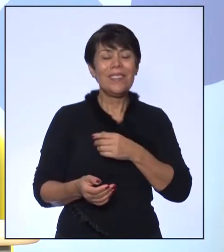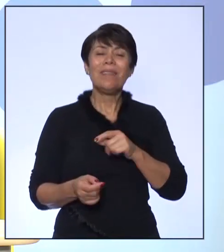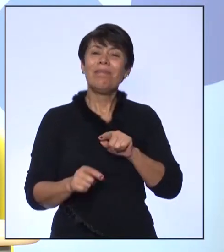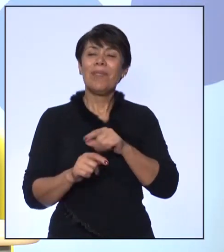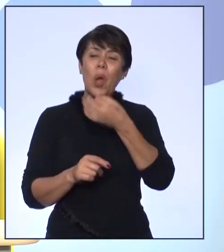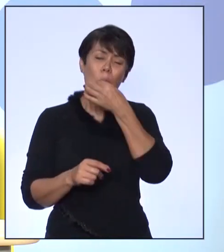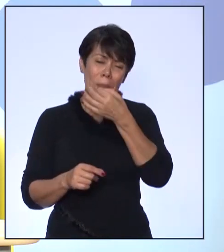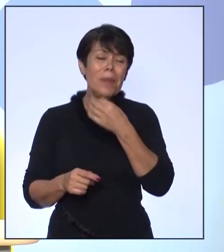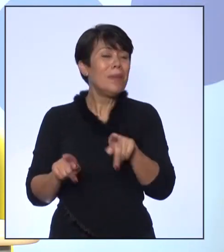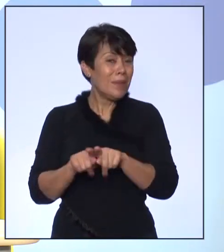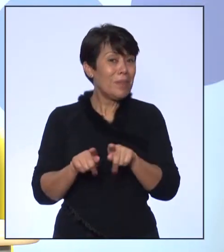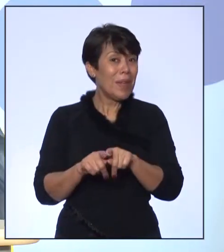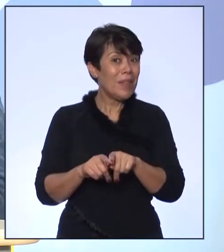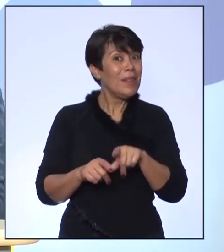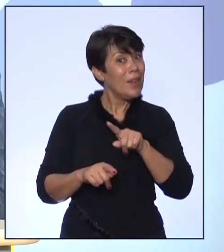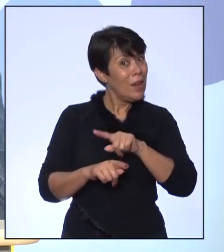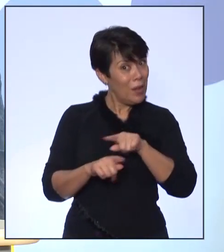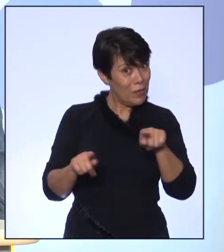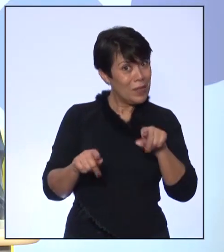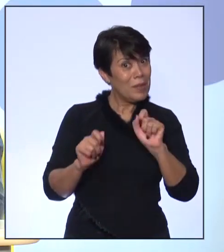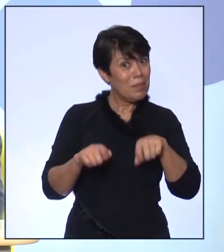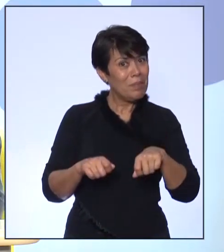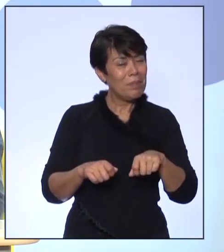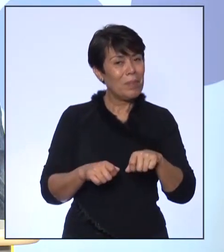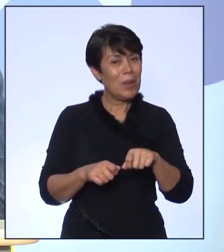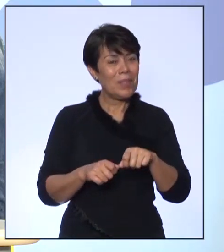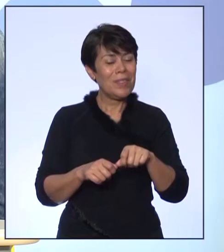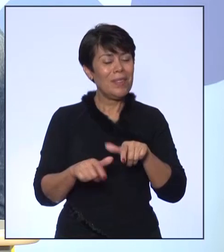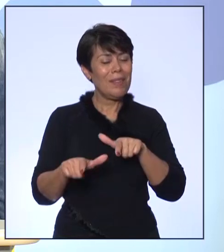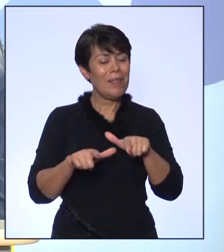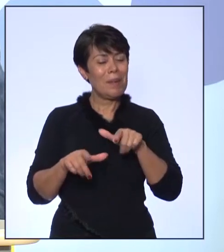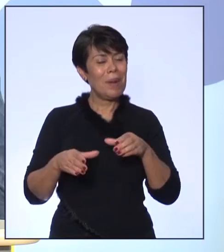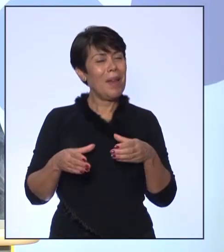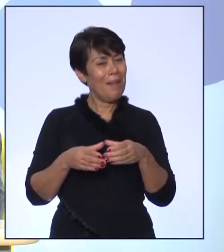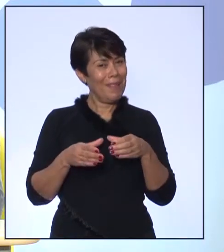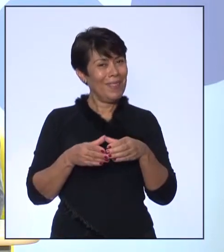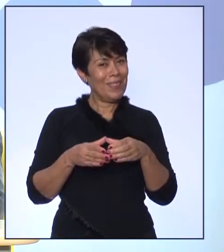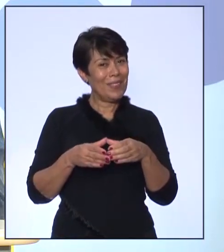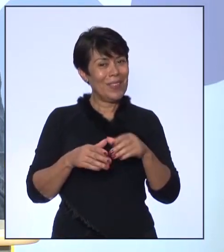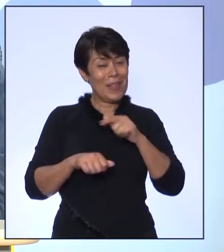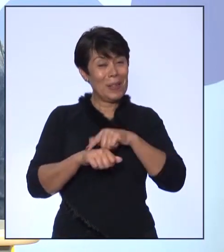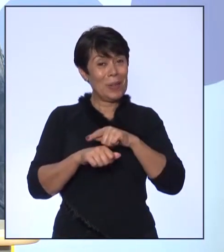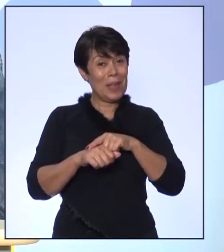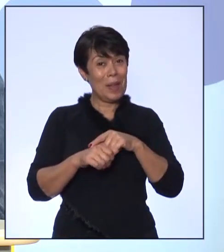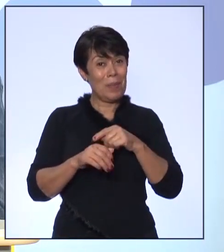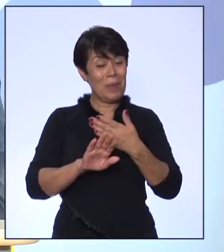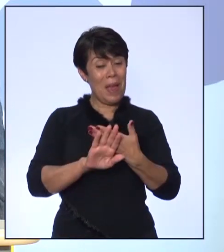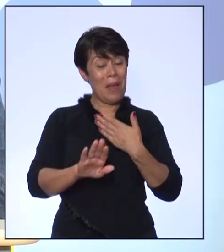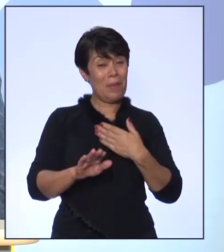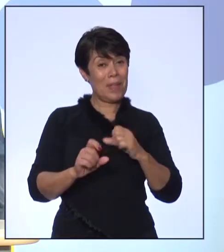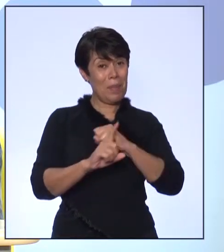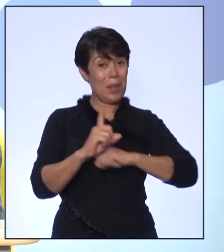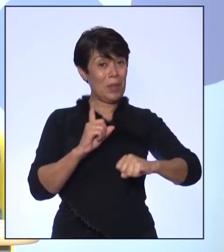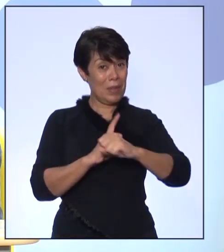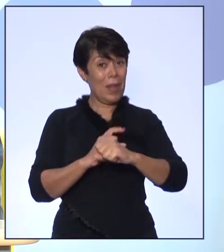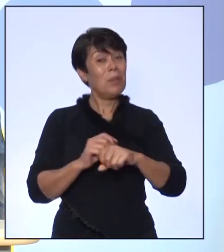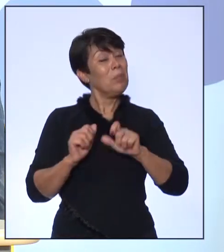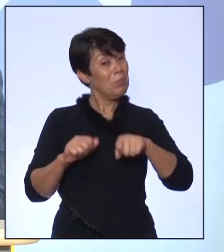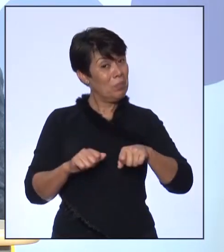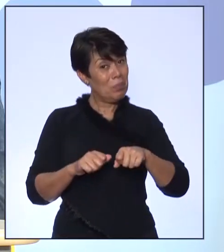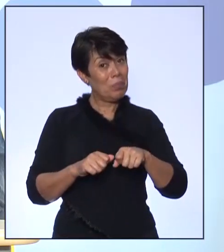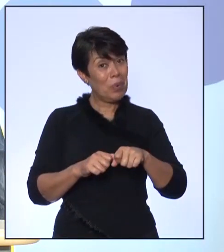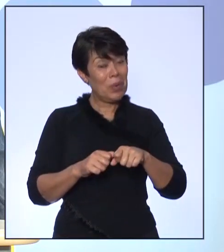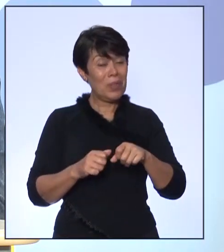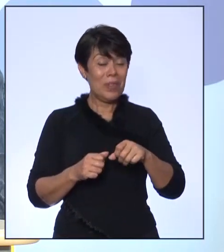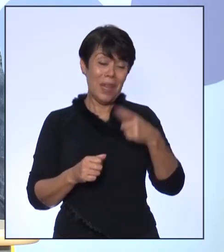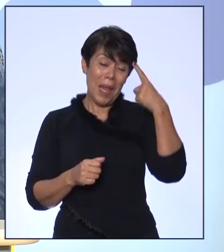eles acham. É até uma forma de você também trabalhar um pouquinho em grupo, mesmo, né, nesse período de pandemia, você poder estar ali compartilhando, né,